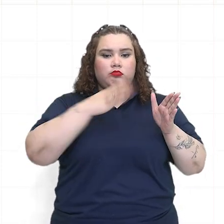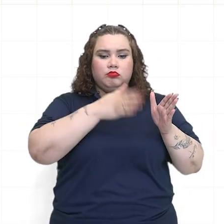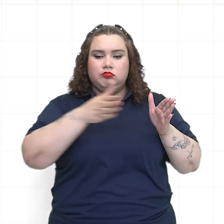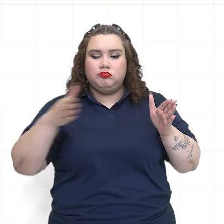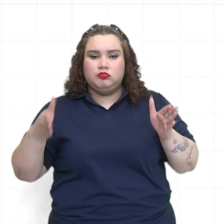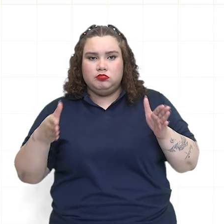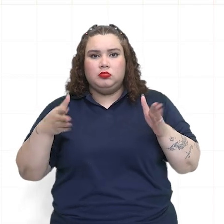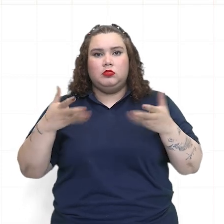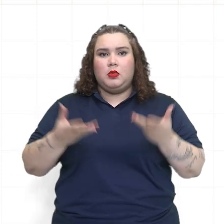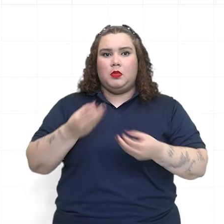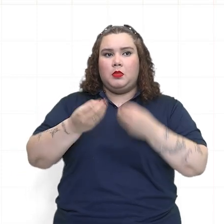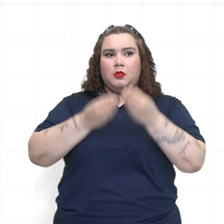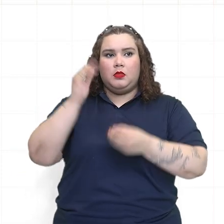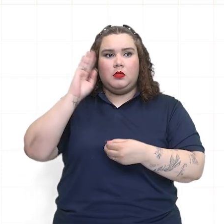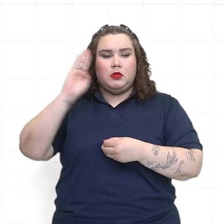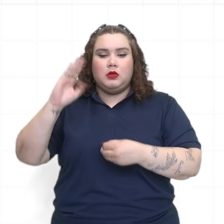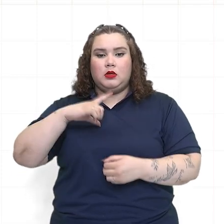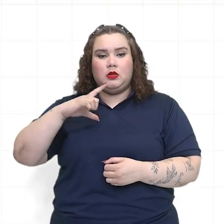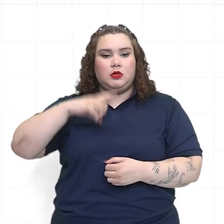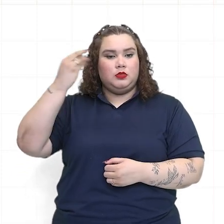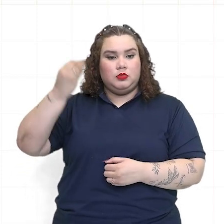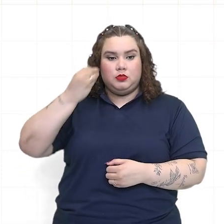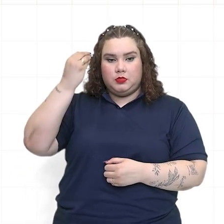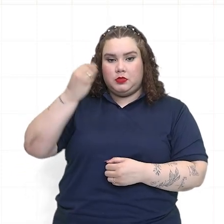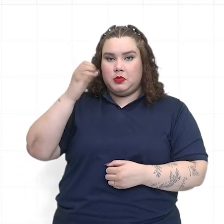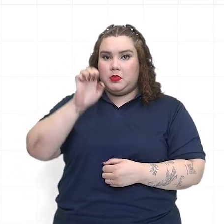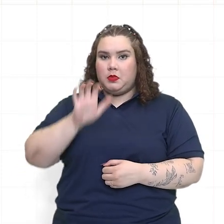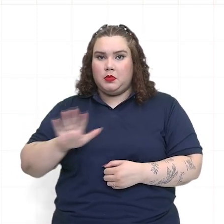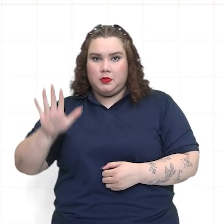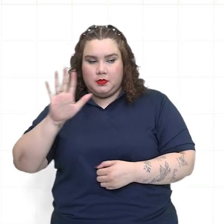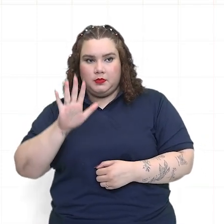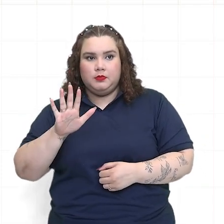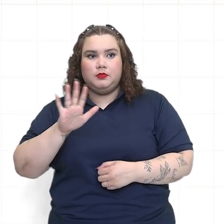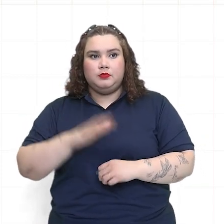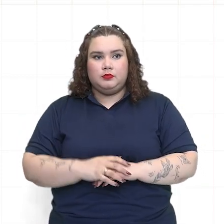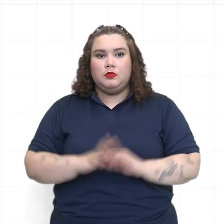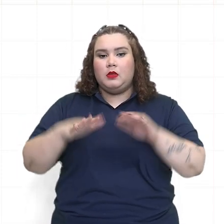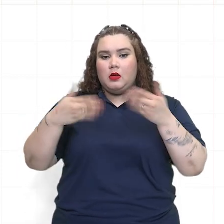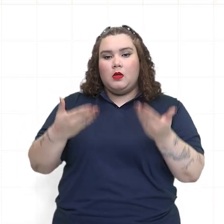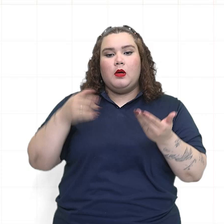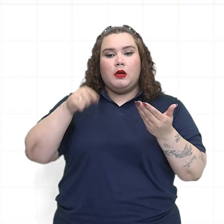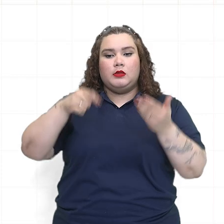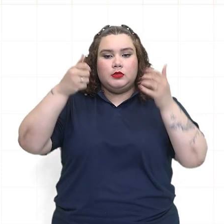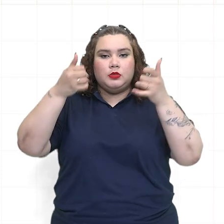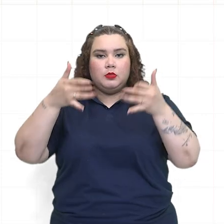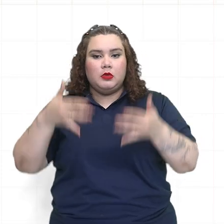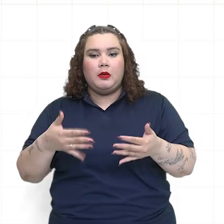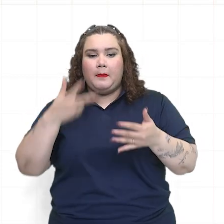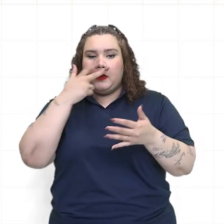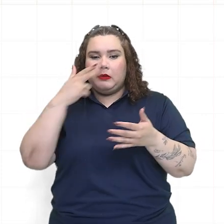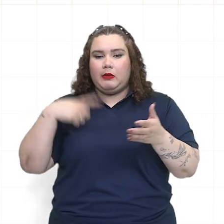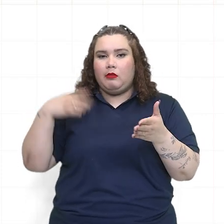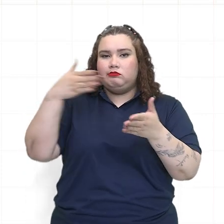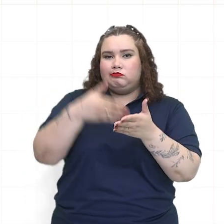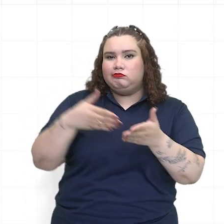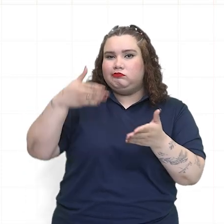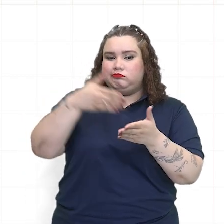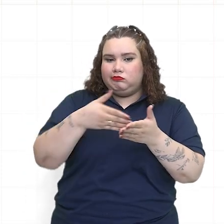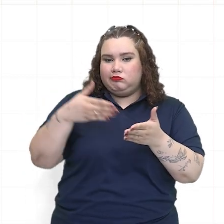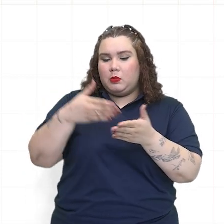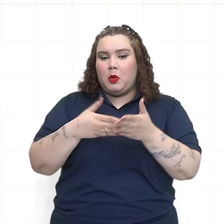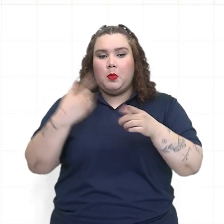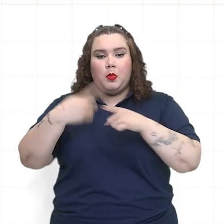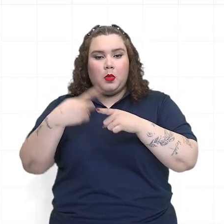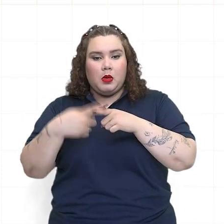ser centrada na experiência europeia. Essa abordagem é vista como limitada, pois